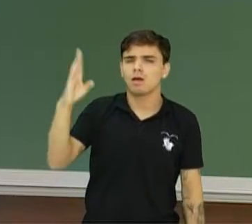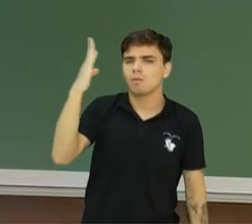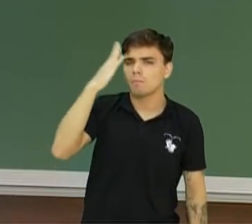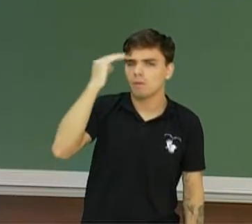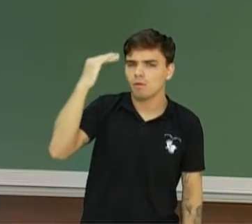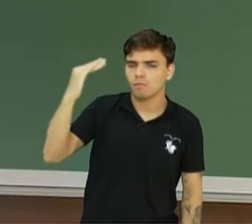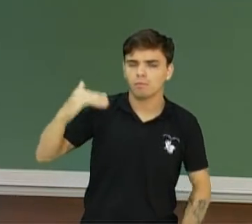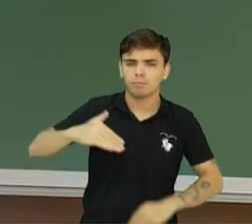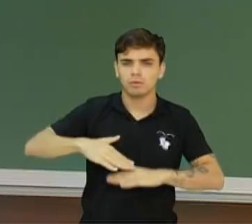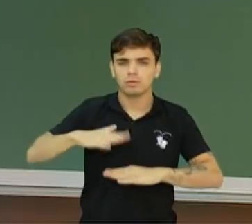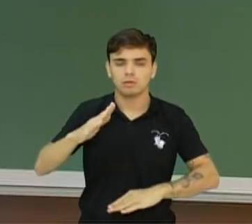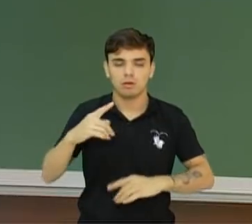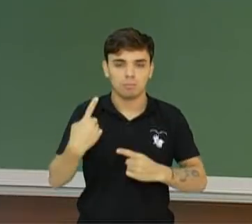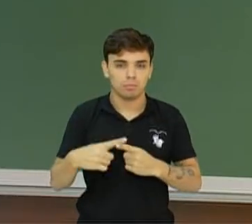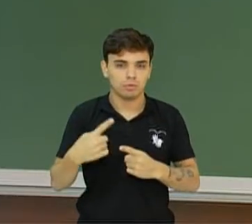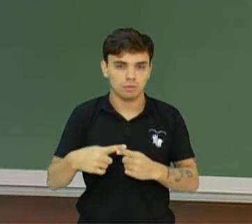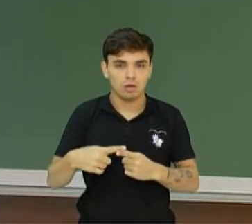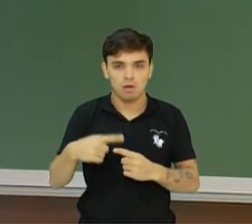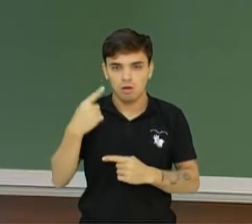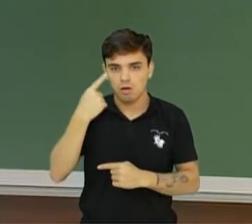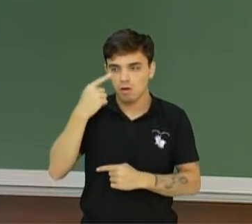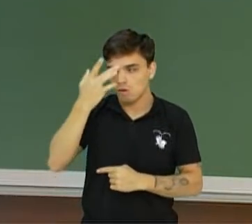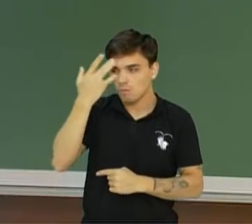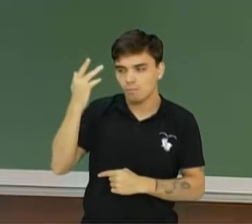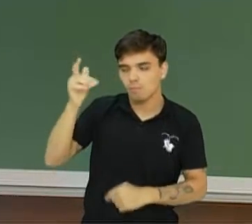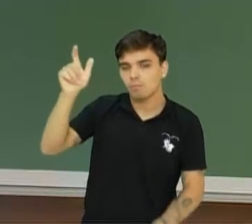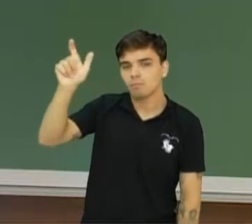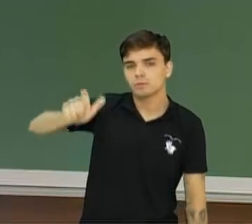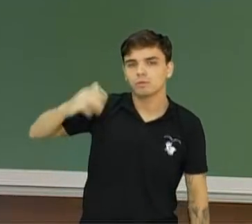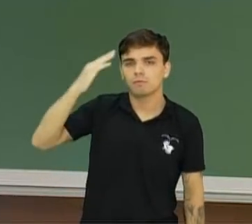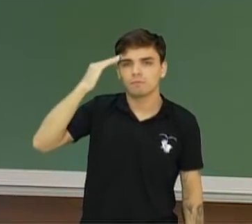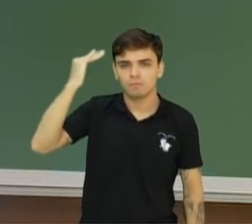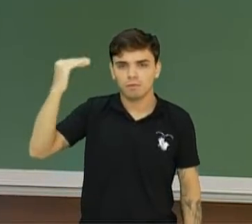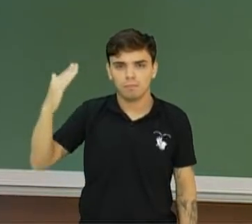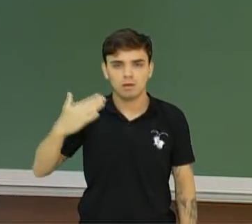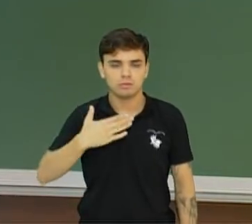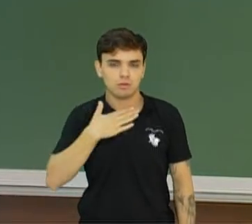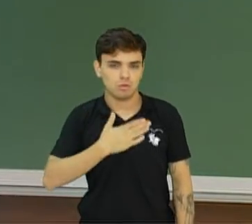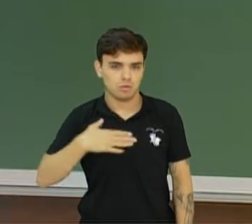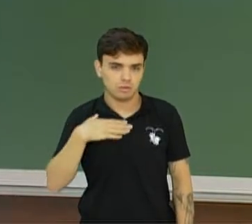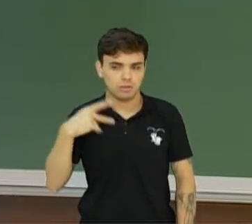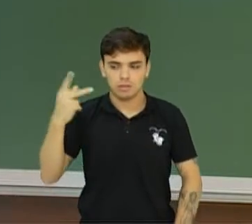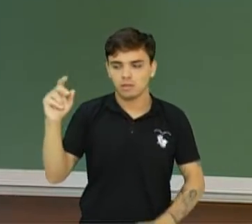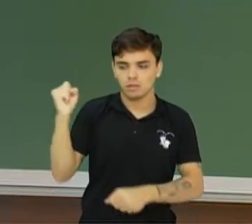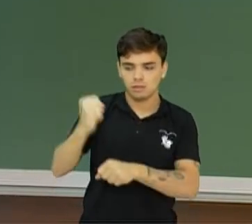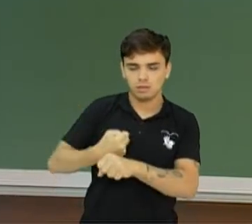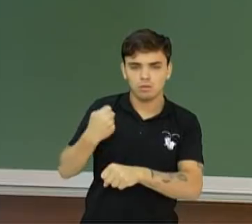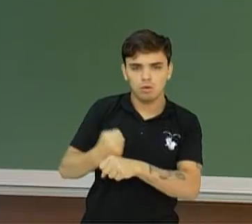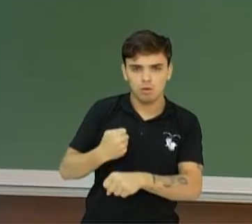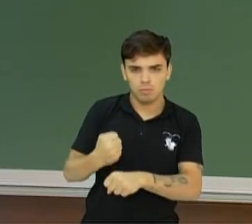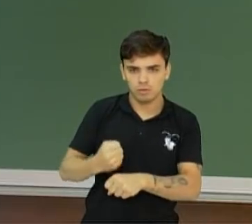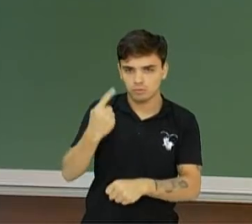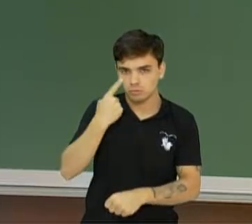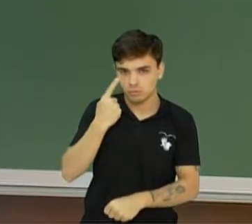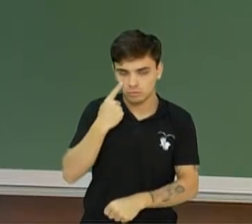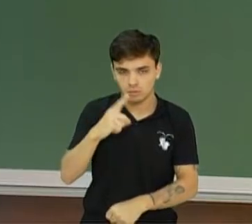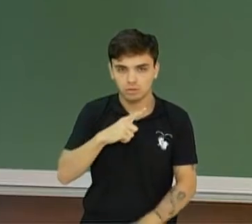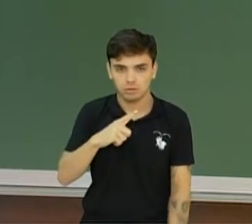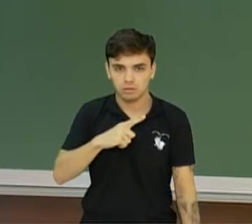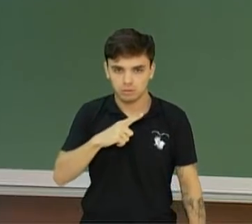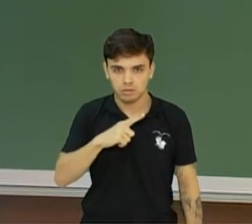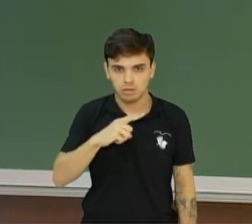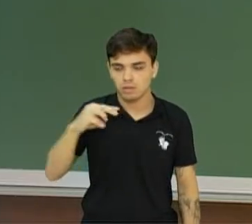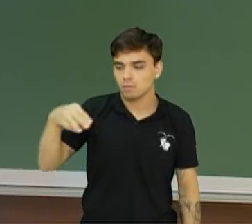as celebridades, olha a palavrinha aqui, gostam das obras dele, então ele ficou famoso. Ele tem obras no